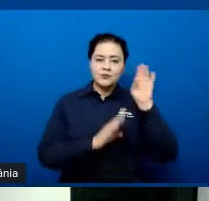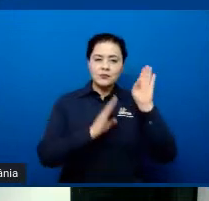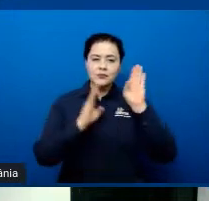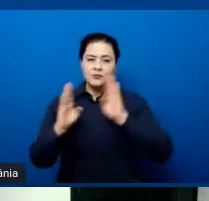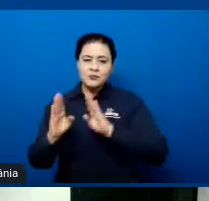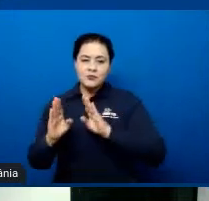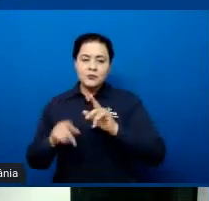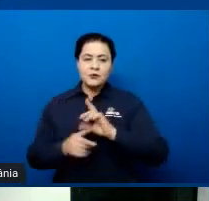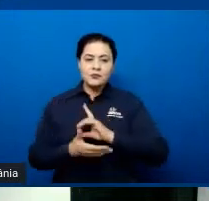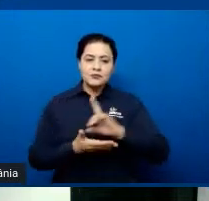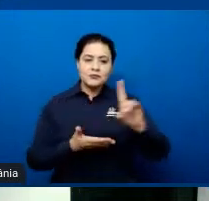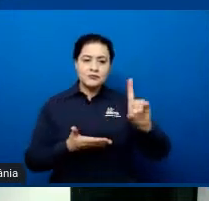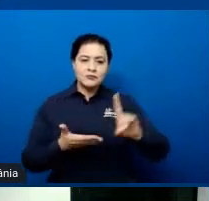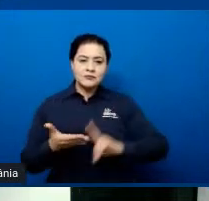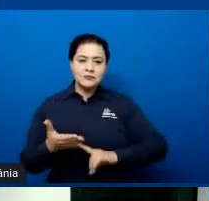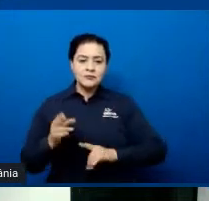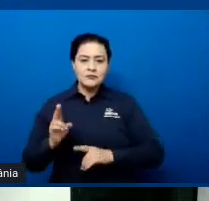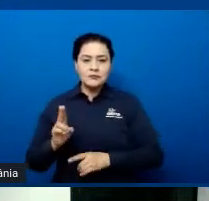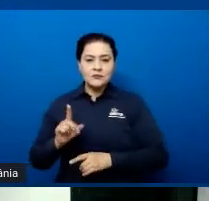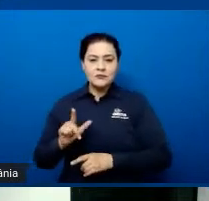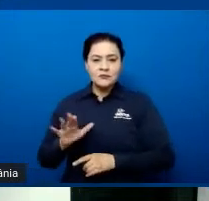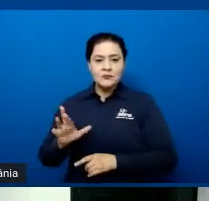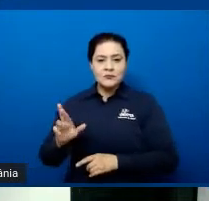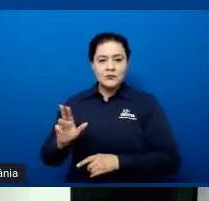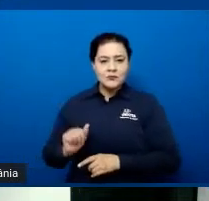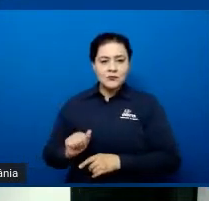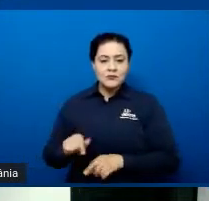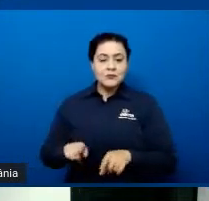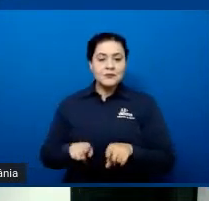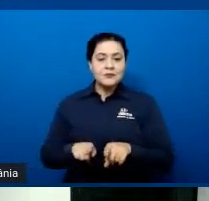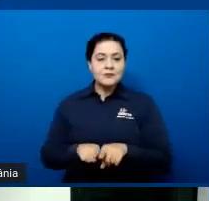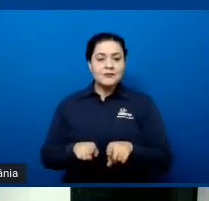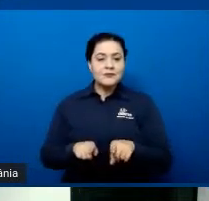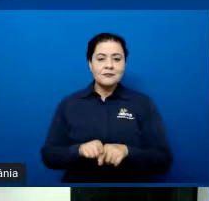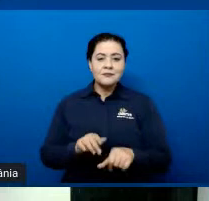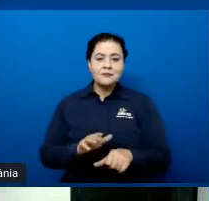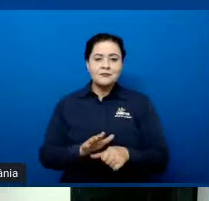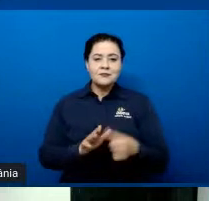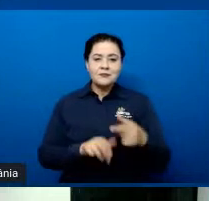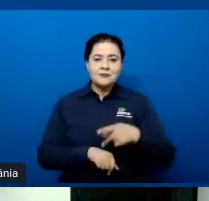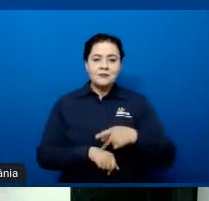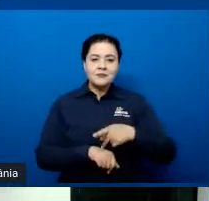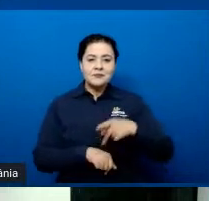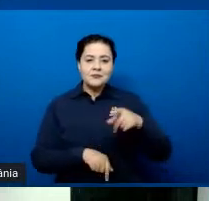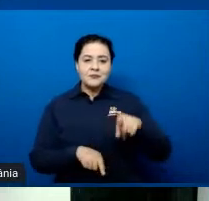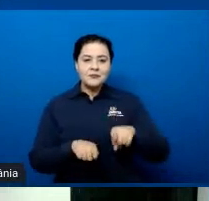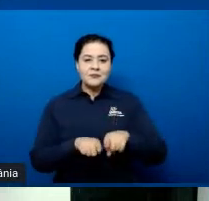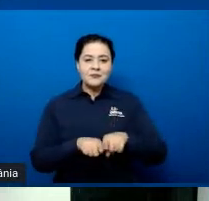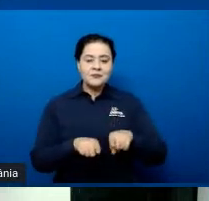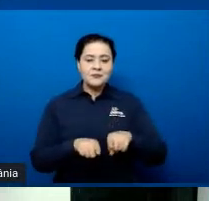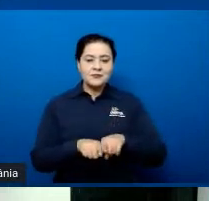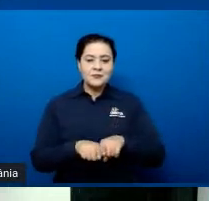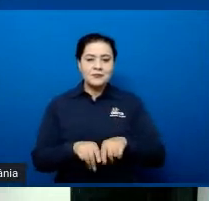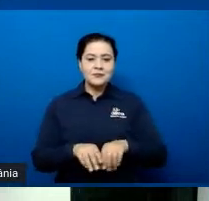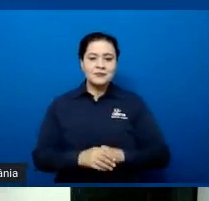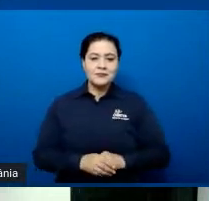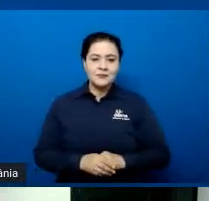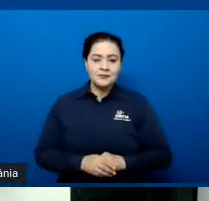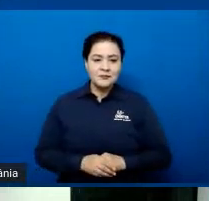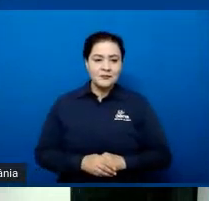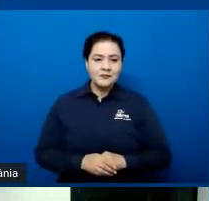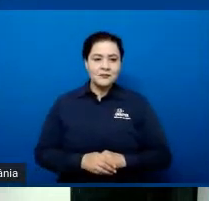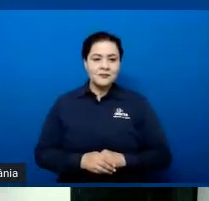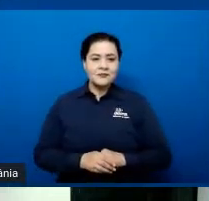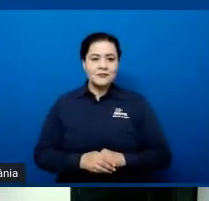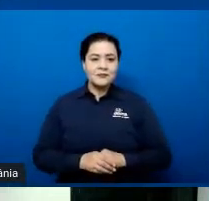graduado em design pela Universidade Federal do Brasil. Eu sou um dos primeiros pós-graduados em mídia, né, pela Universidade de